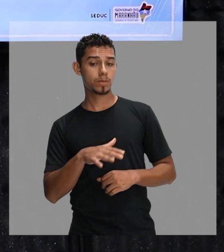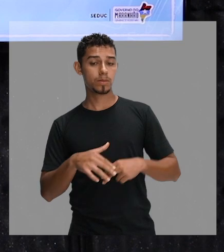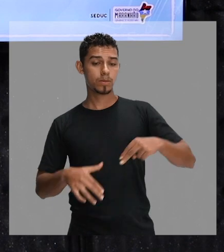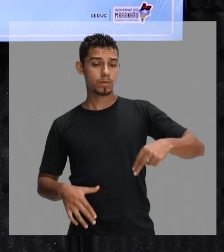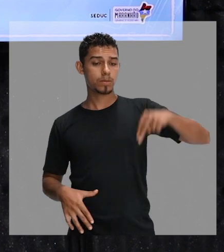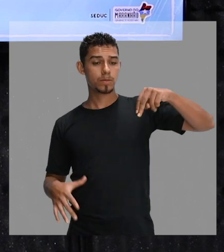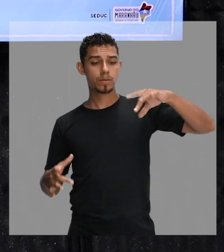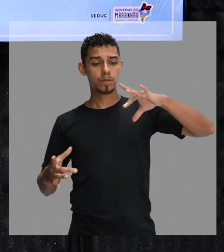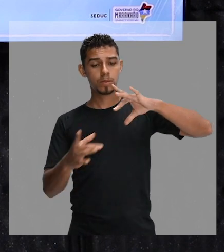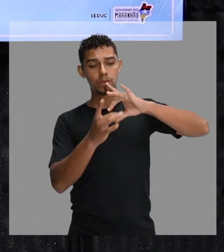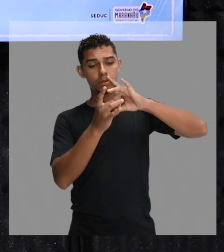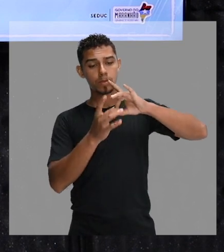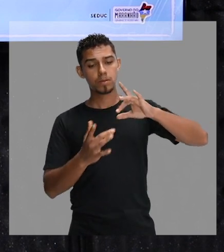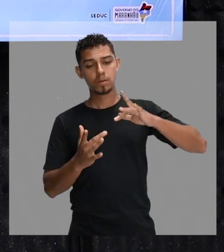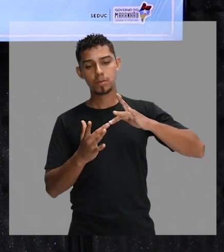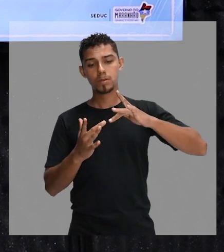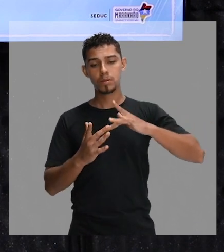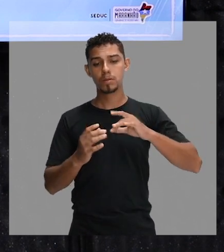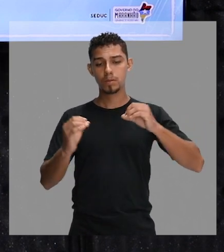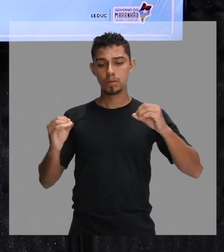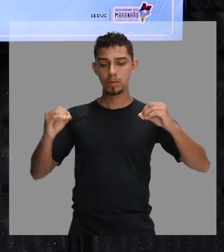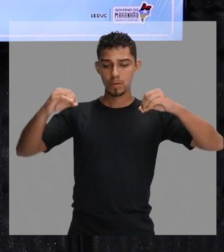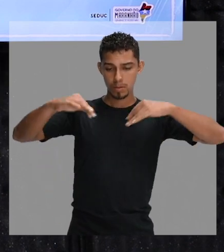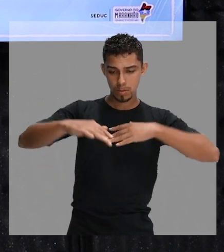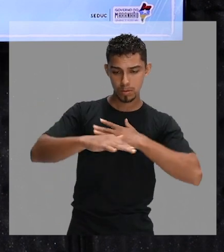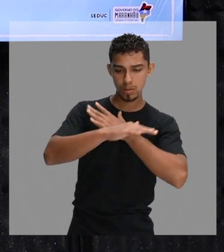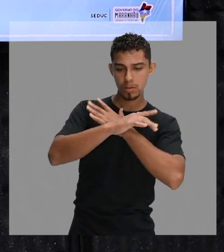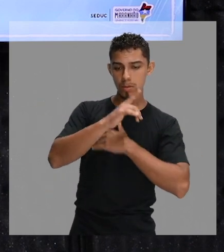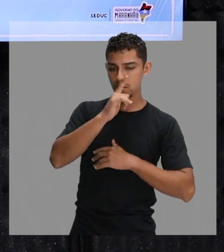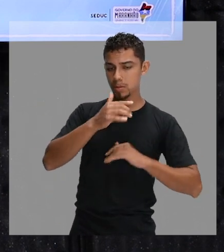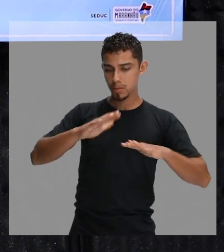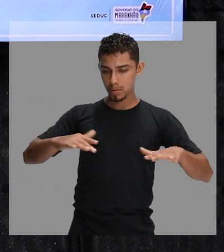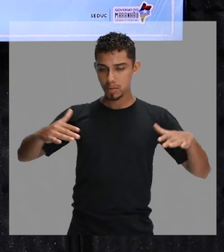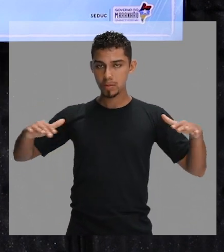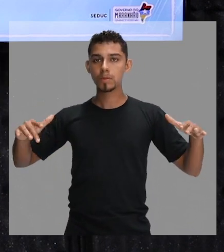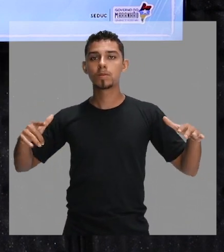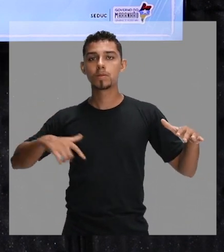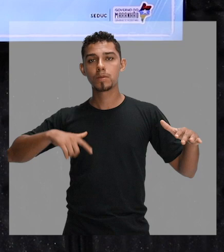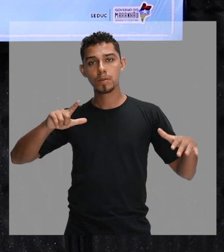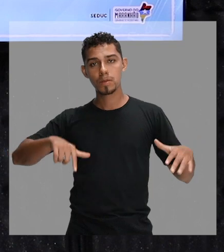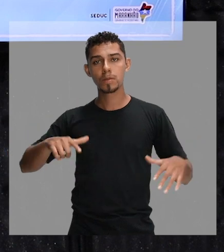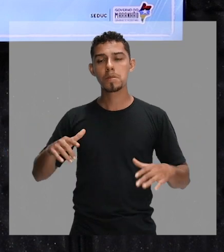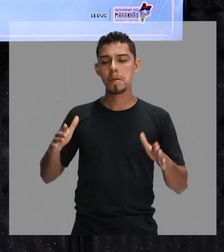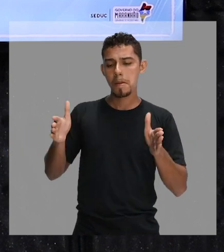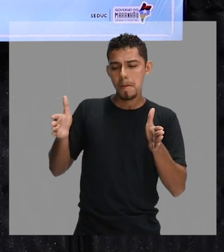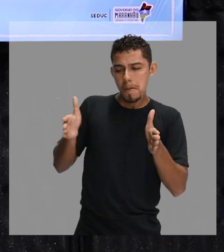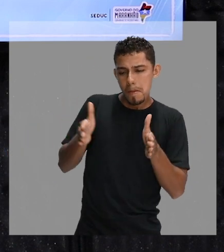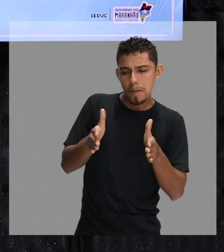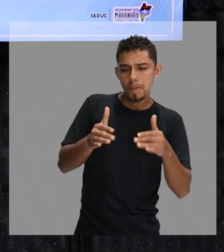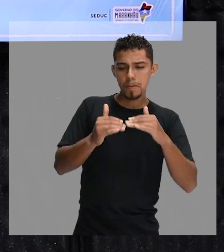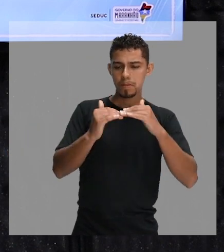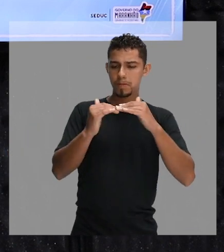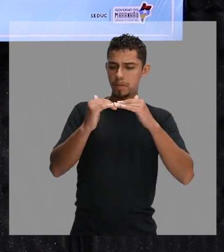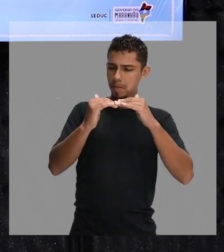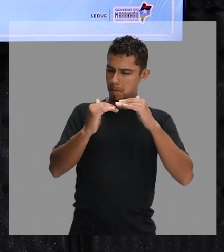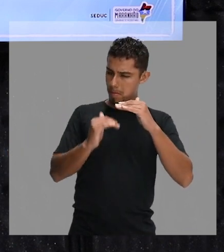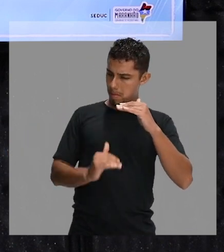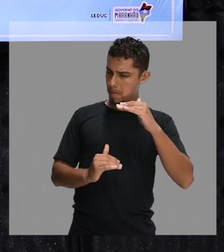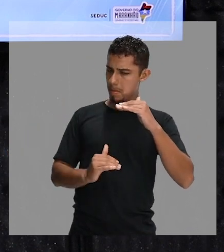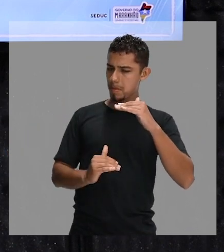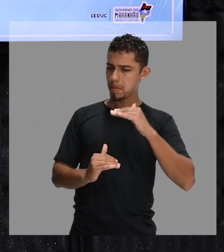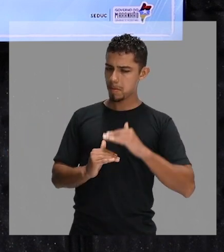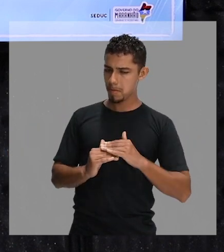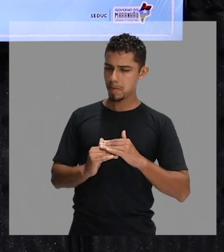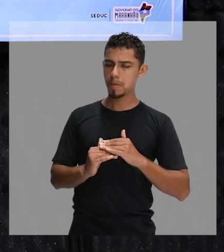em contato com o oceano, com o mar, são as áreas de menor altitude no